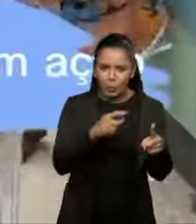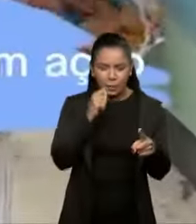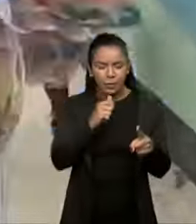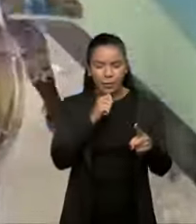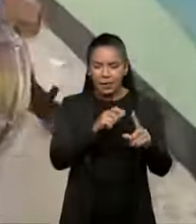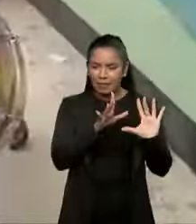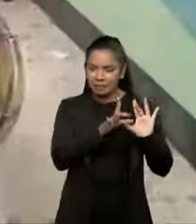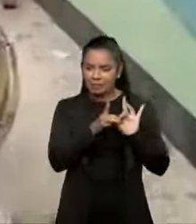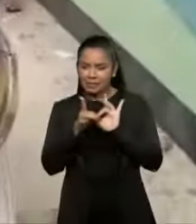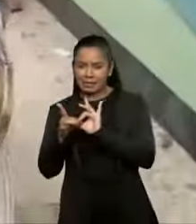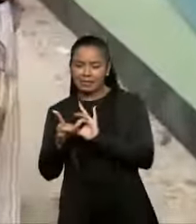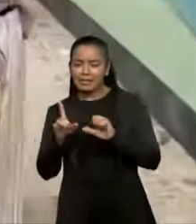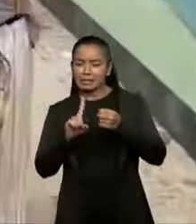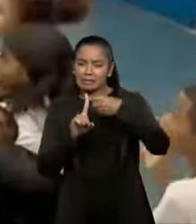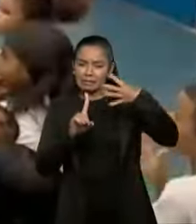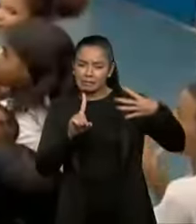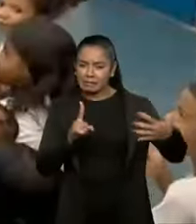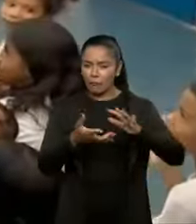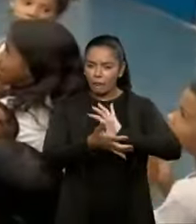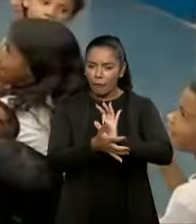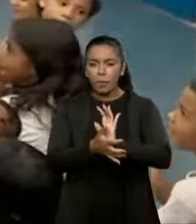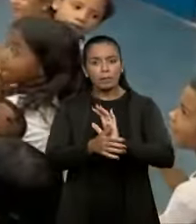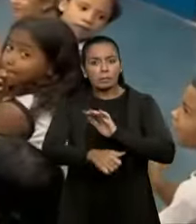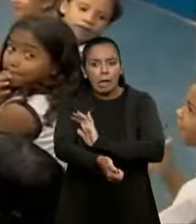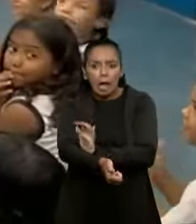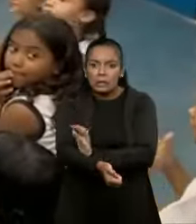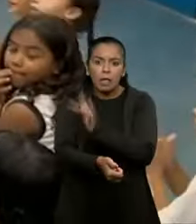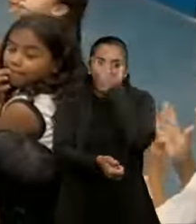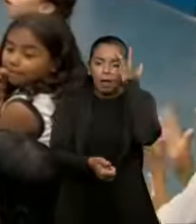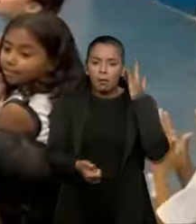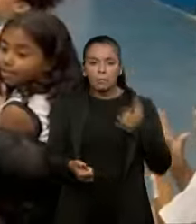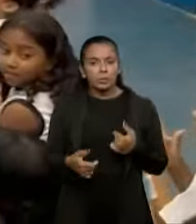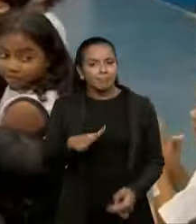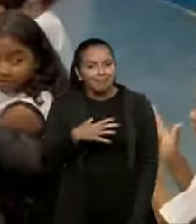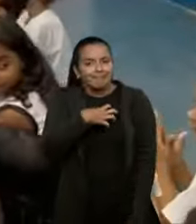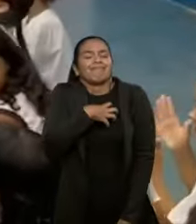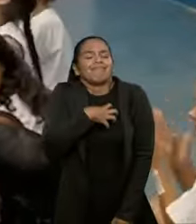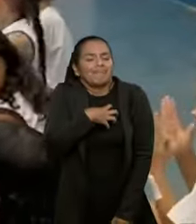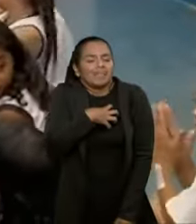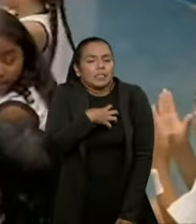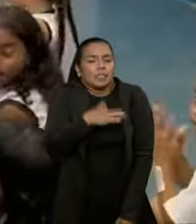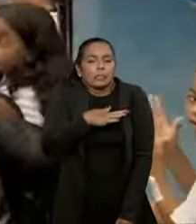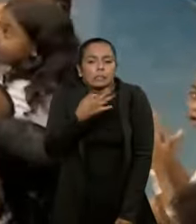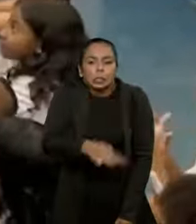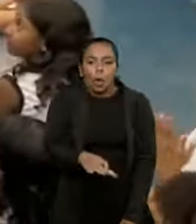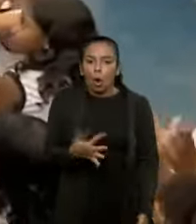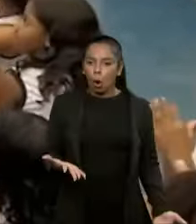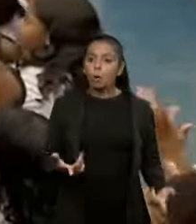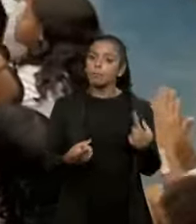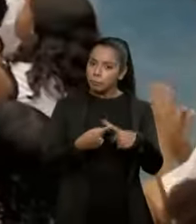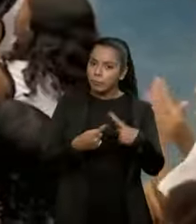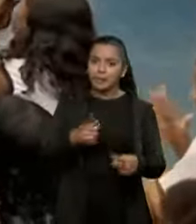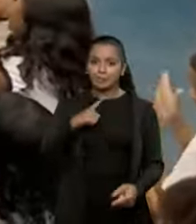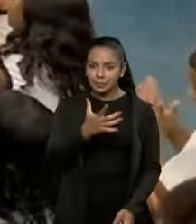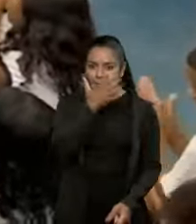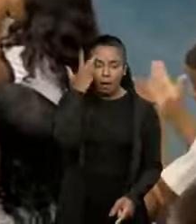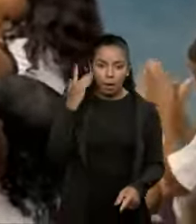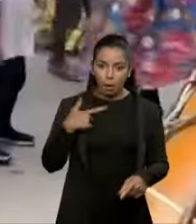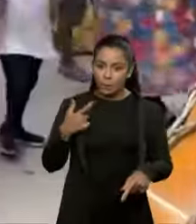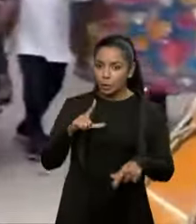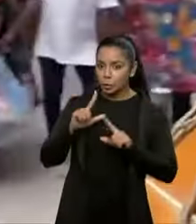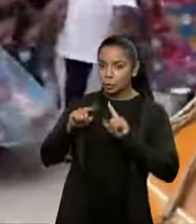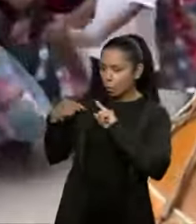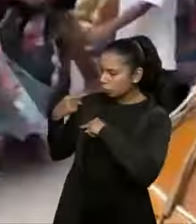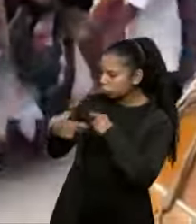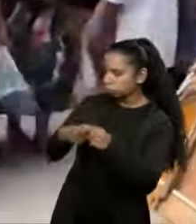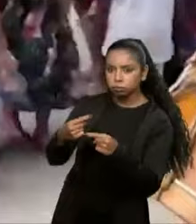ligadas à LGBTQIA, mais fobia, questões de racismo, e a pessoa não sentir nem no fundinho do coração uma dor. Porque tem alguém na rede dessa pessoa, por mais que